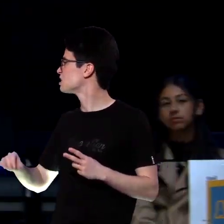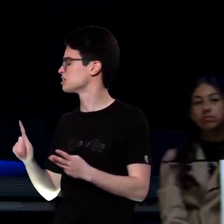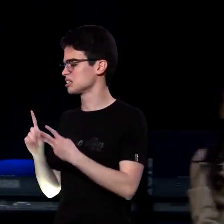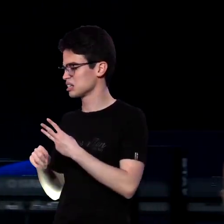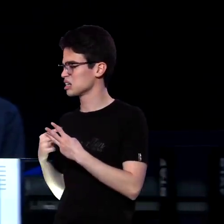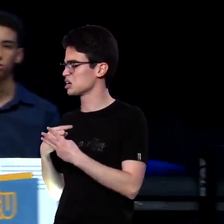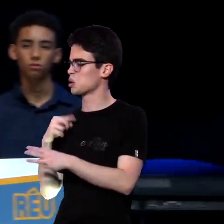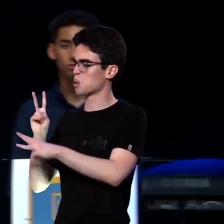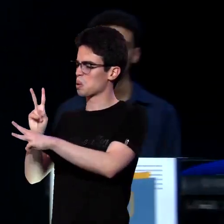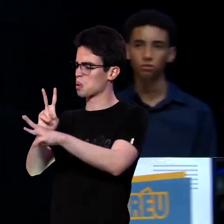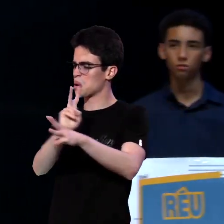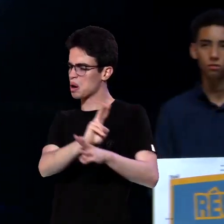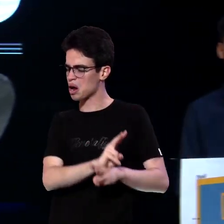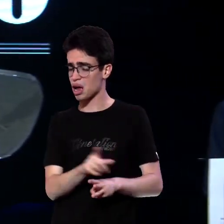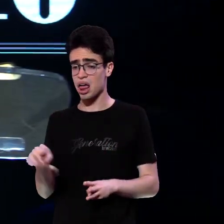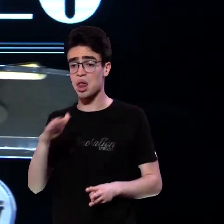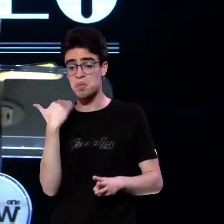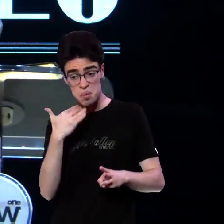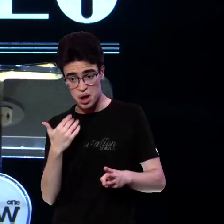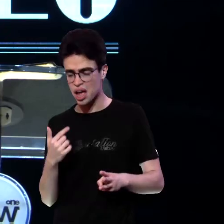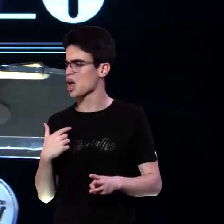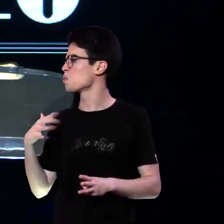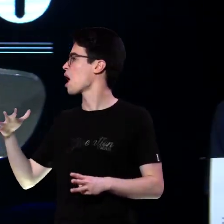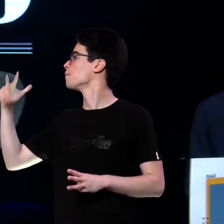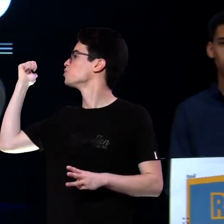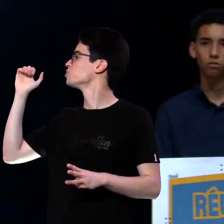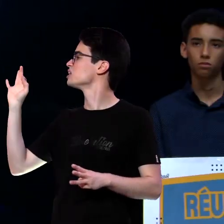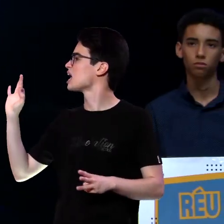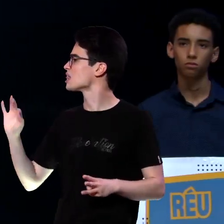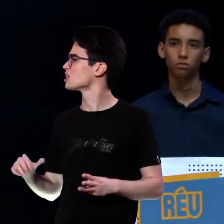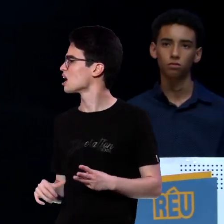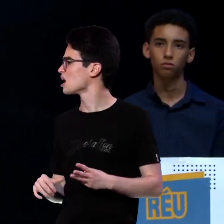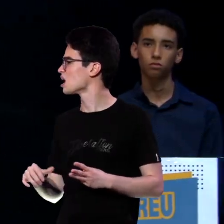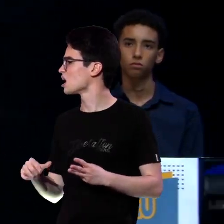bem dos meus empregados, quando eles morreram eu não amaldiçoei a Deus.